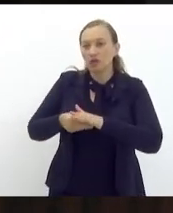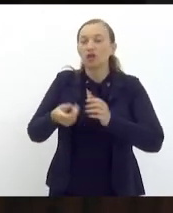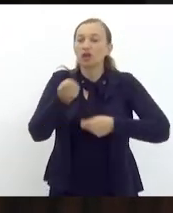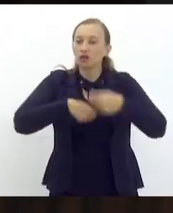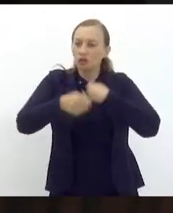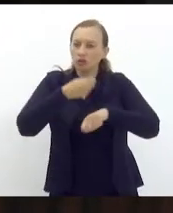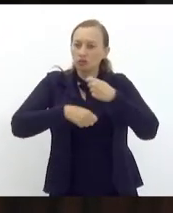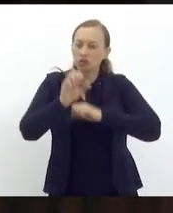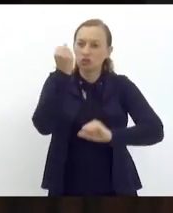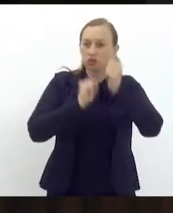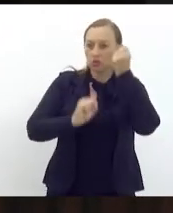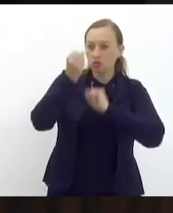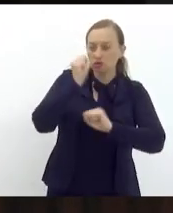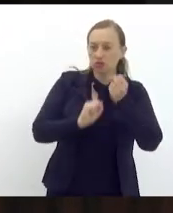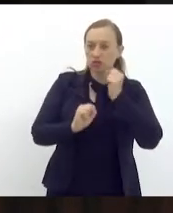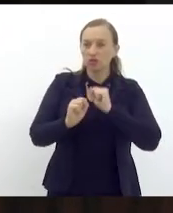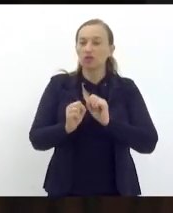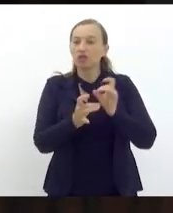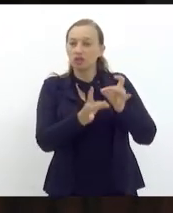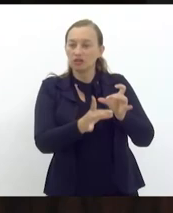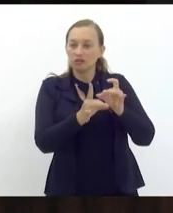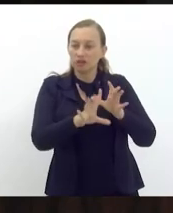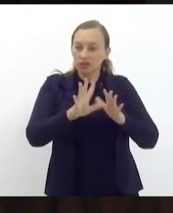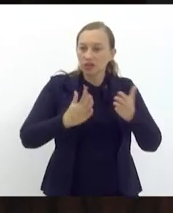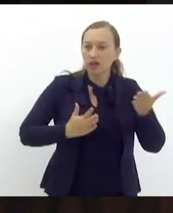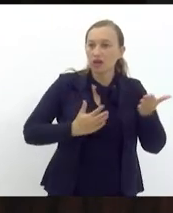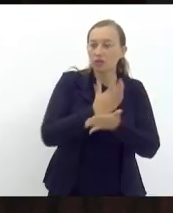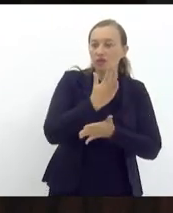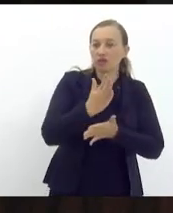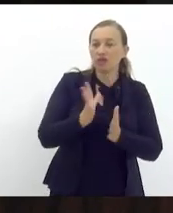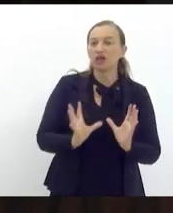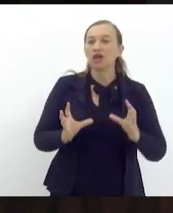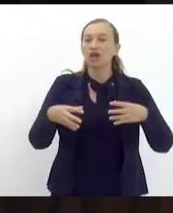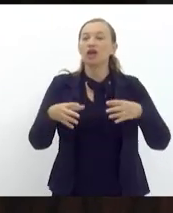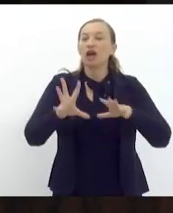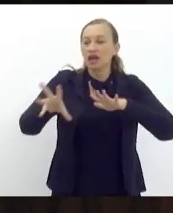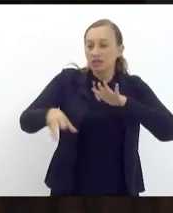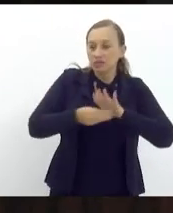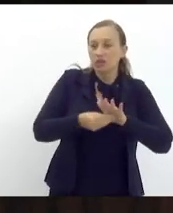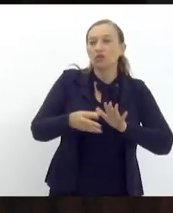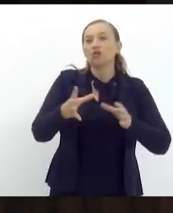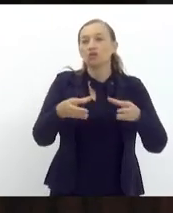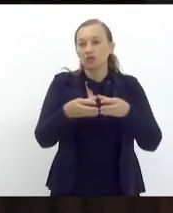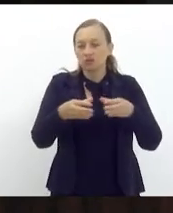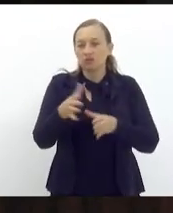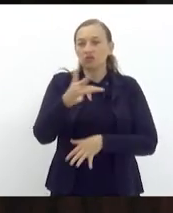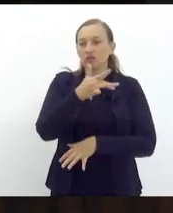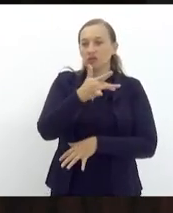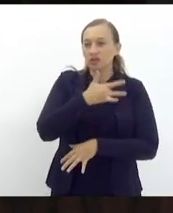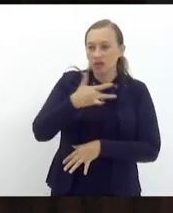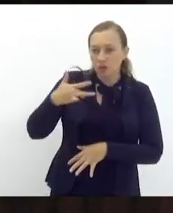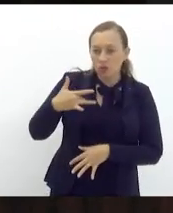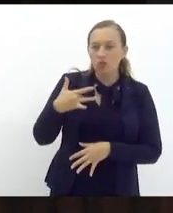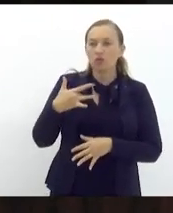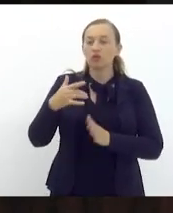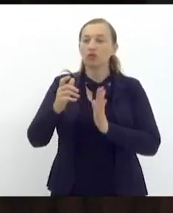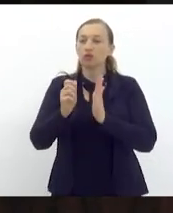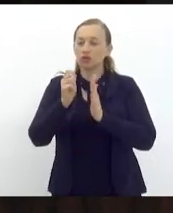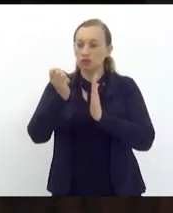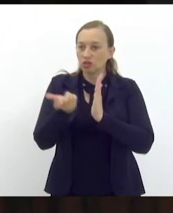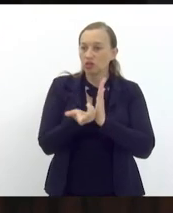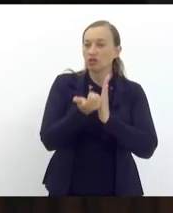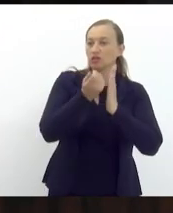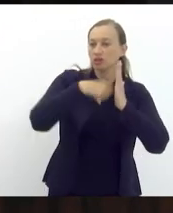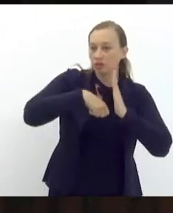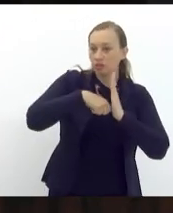e comércio favorável, com as emendas da comissão de saúde, de tributos, controle da arrecadação